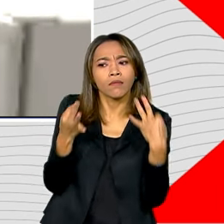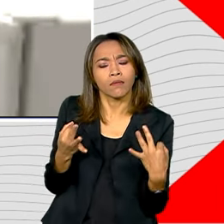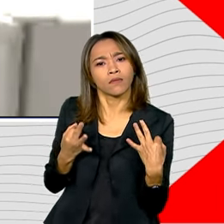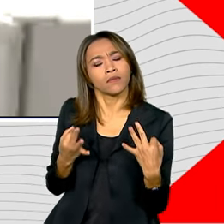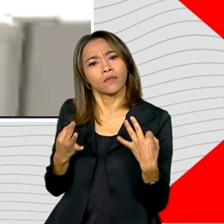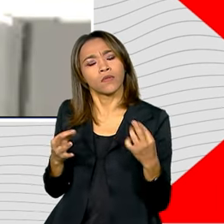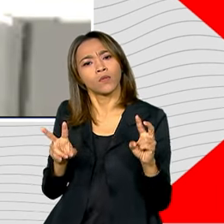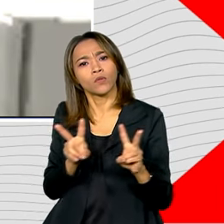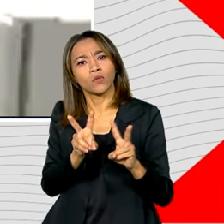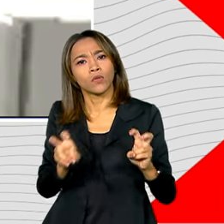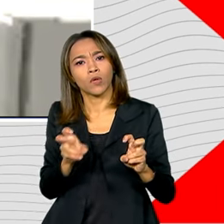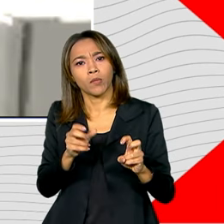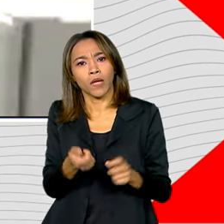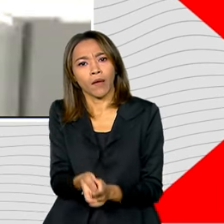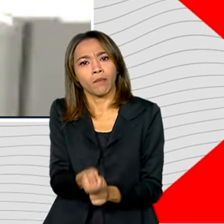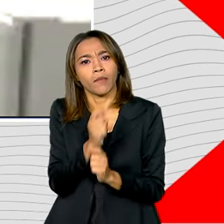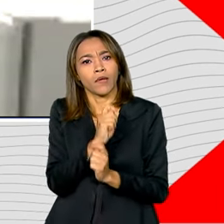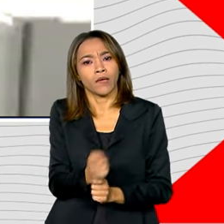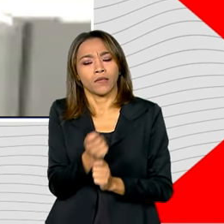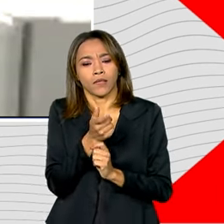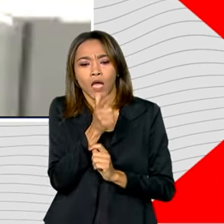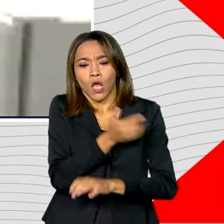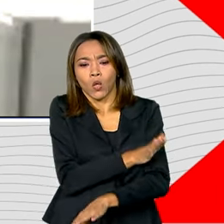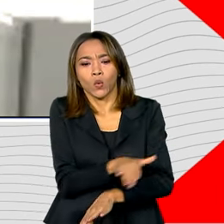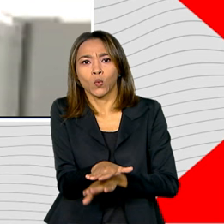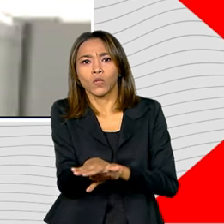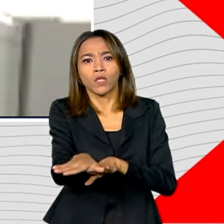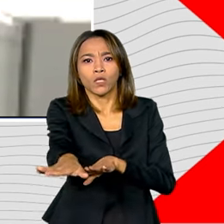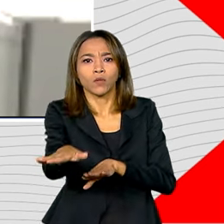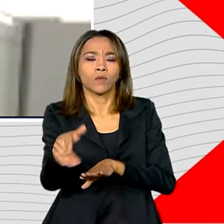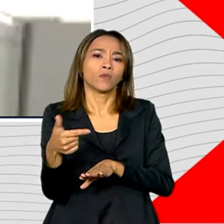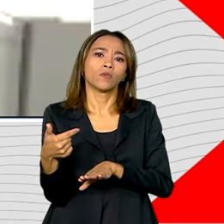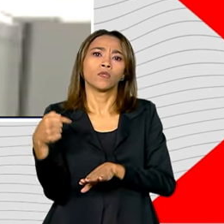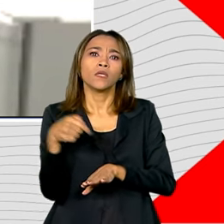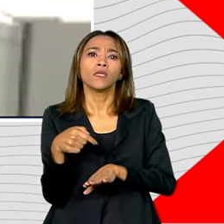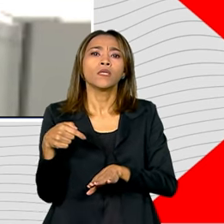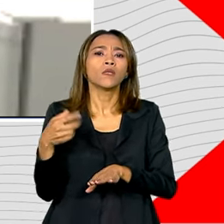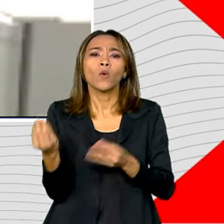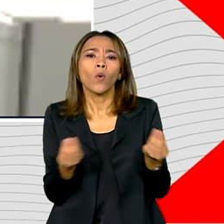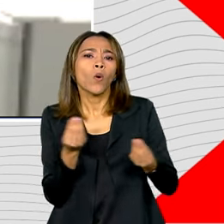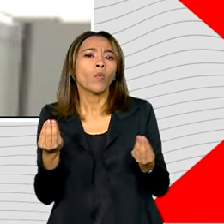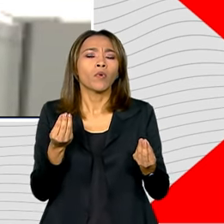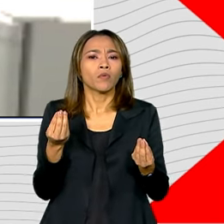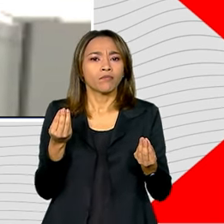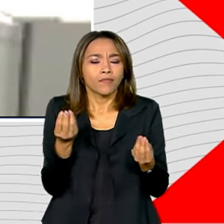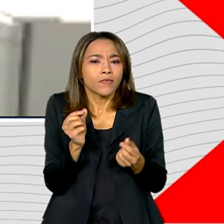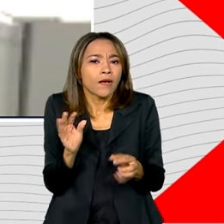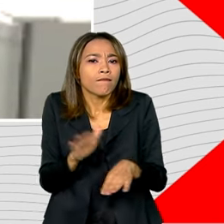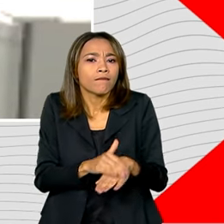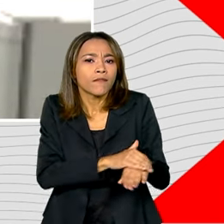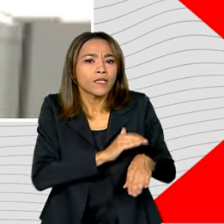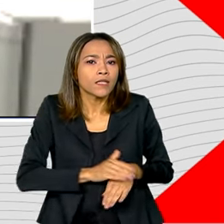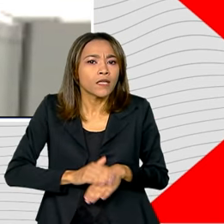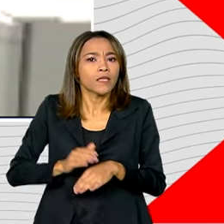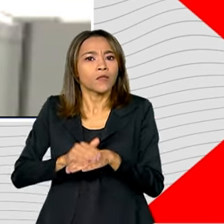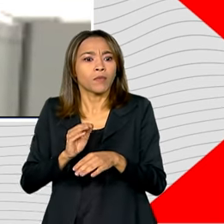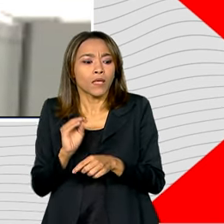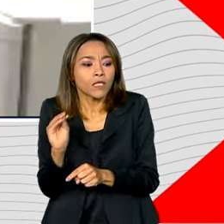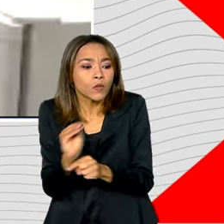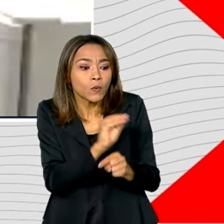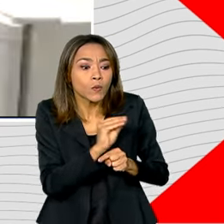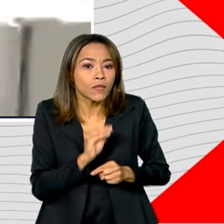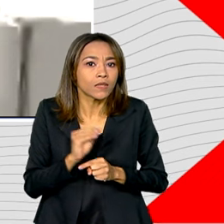nos rios e o que é que o Ministério tem pensado no que diz respeito a esse cuidado também, né, com o meio ambiente